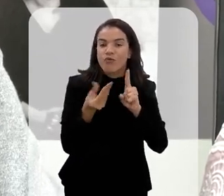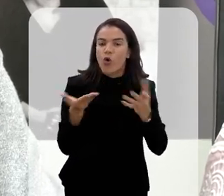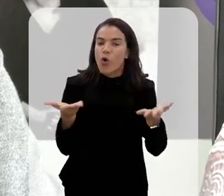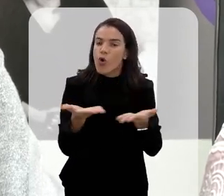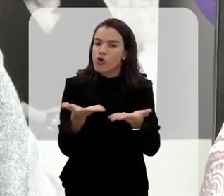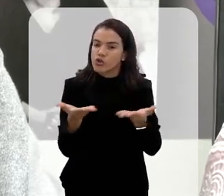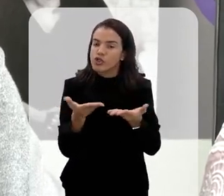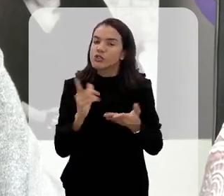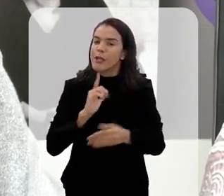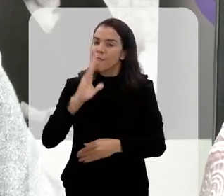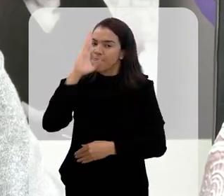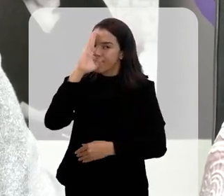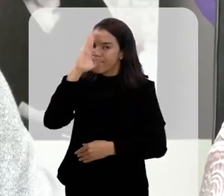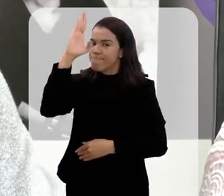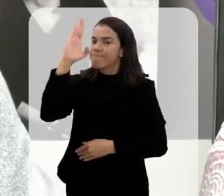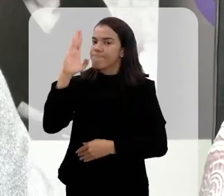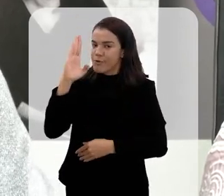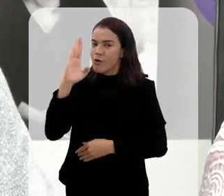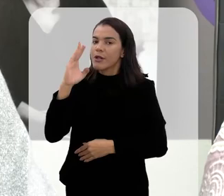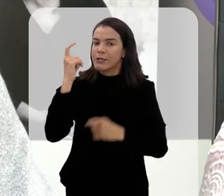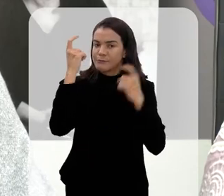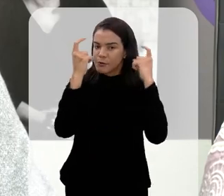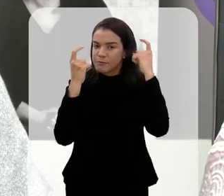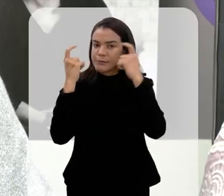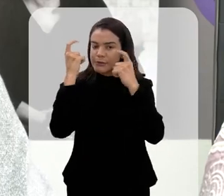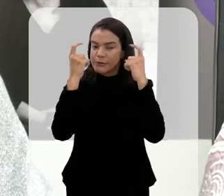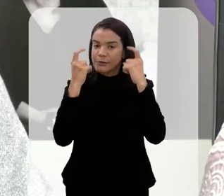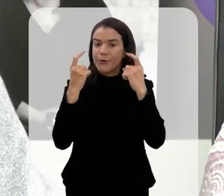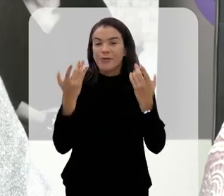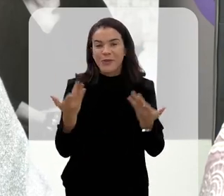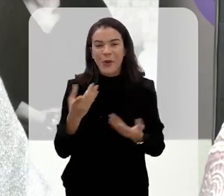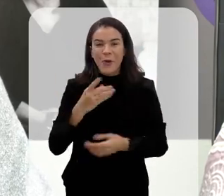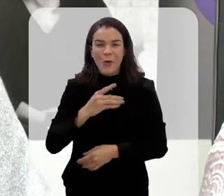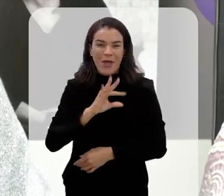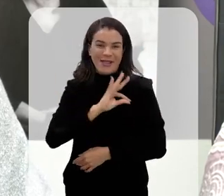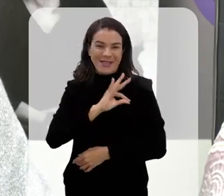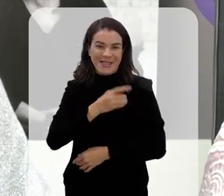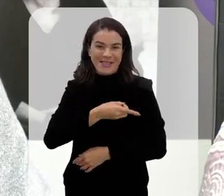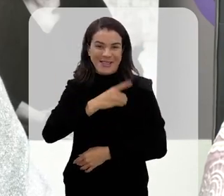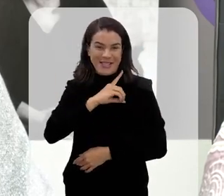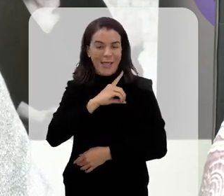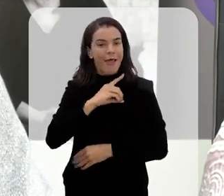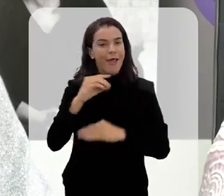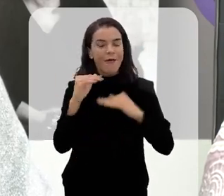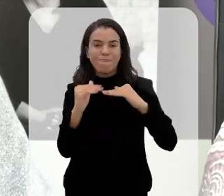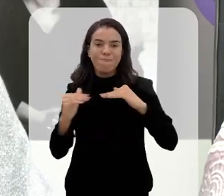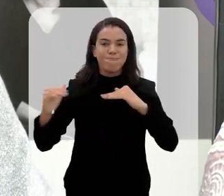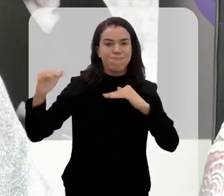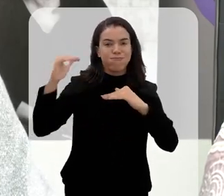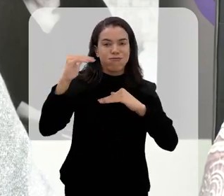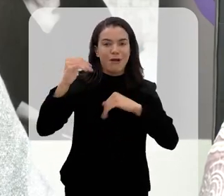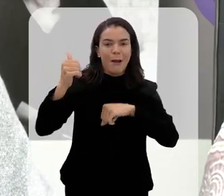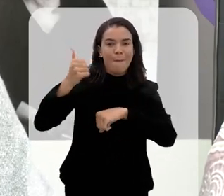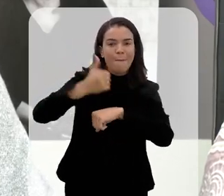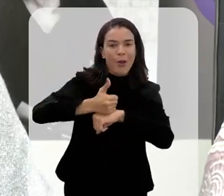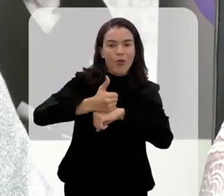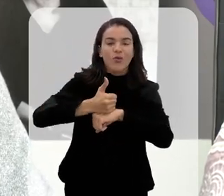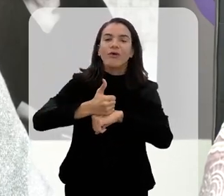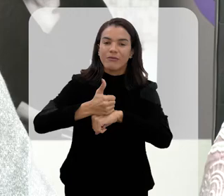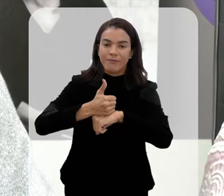Nós temos hoje essa prioridade. Então, as DEANs, elas estão no top 5 da nossa Polícia Civil,